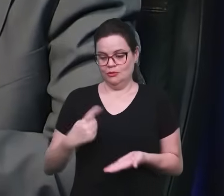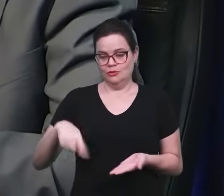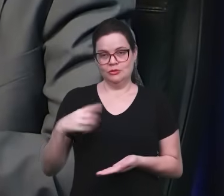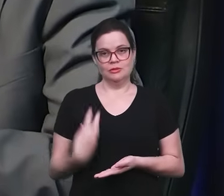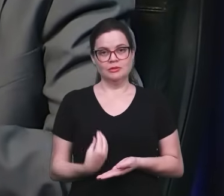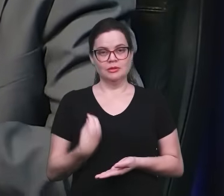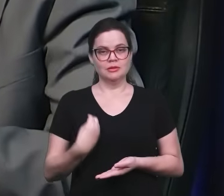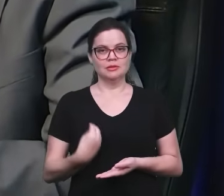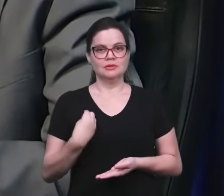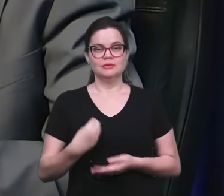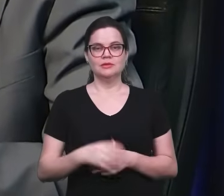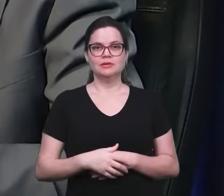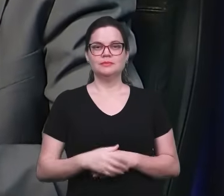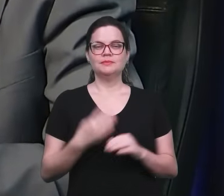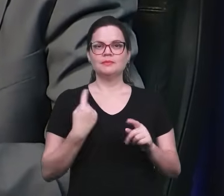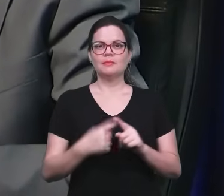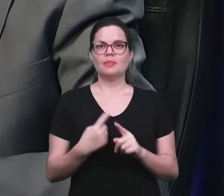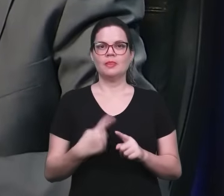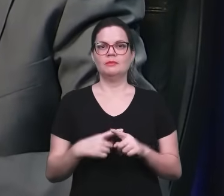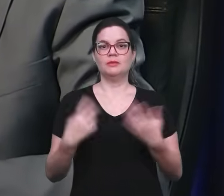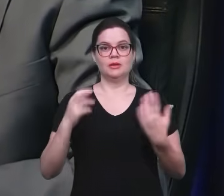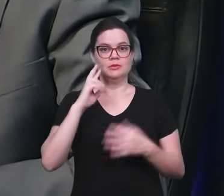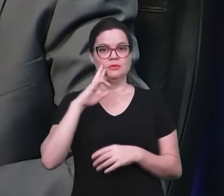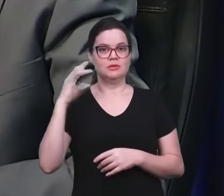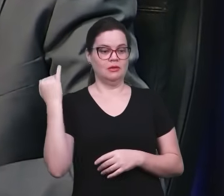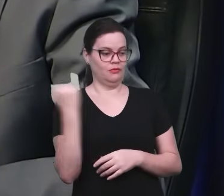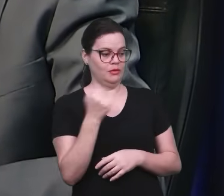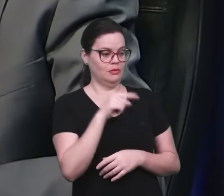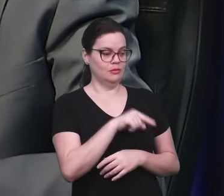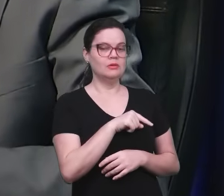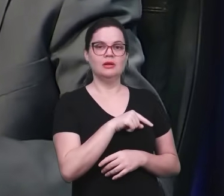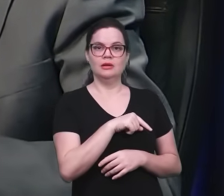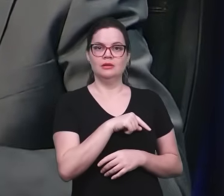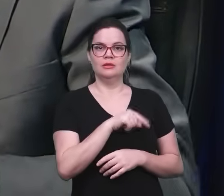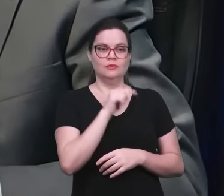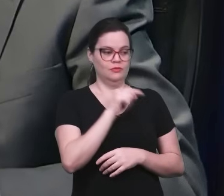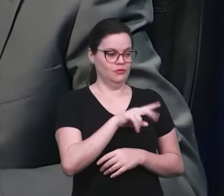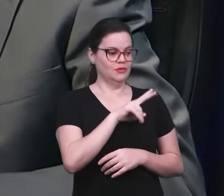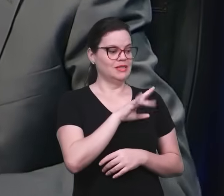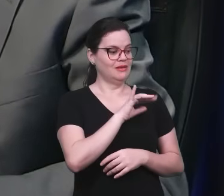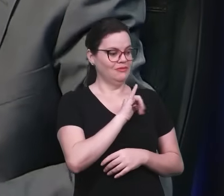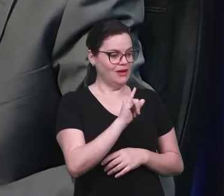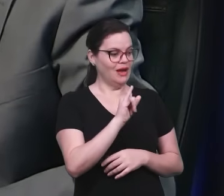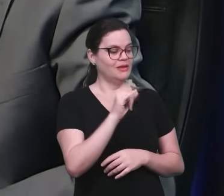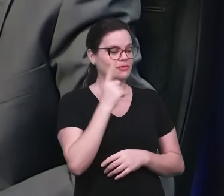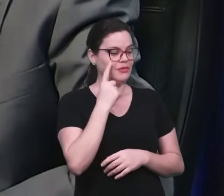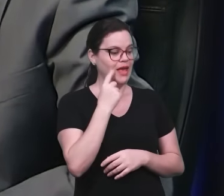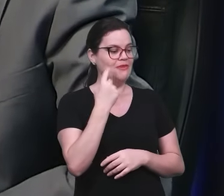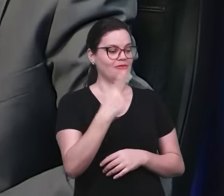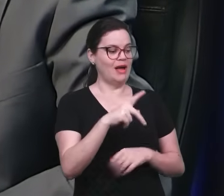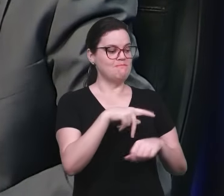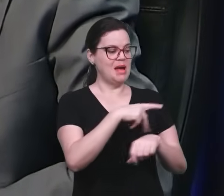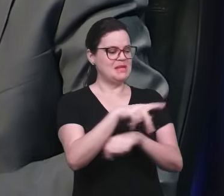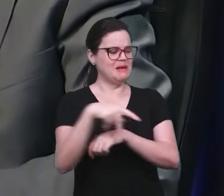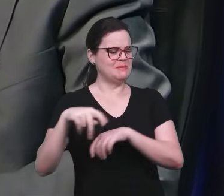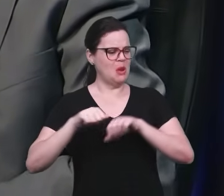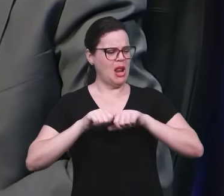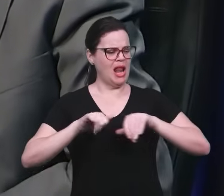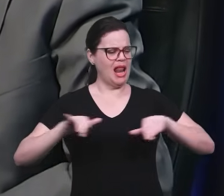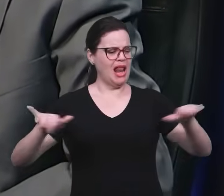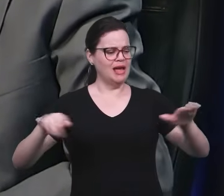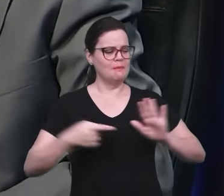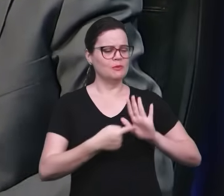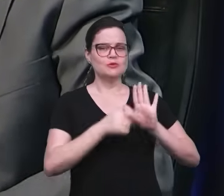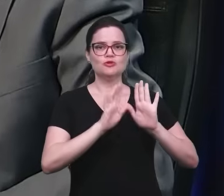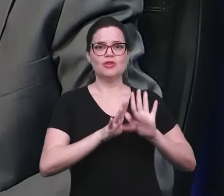Porque Deus anunciou para ele o evangelho muito antes do Senhor Jesus vir. muito bom.